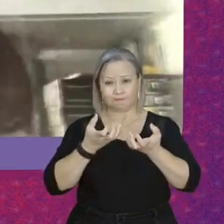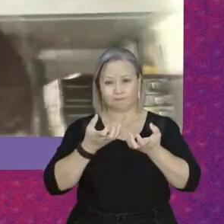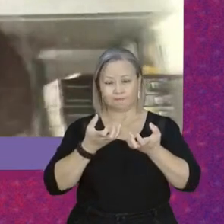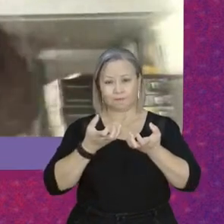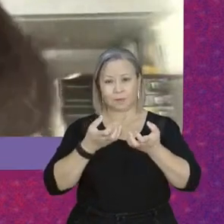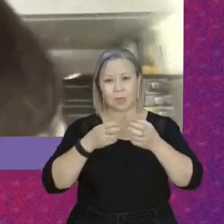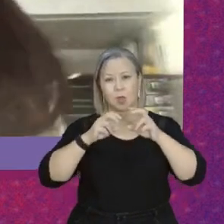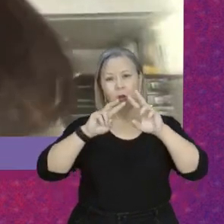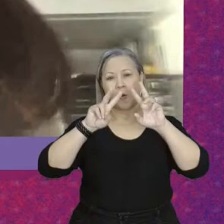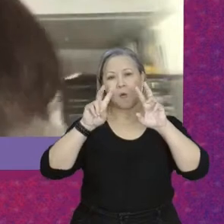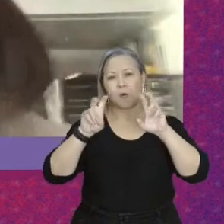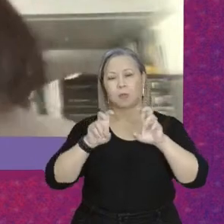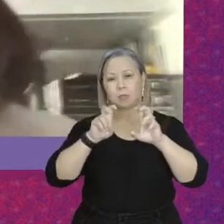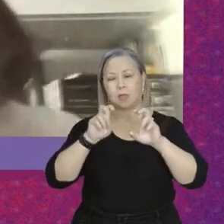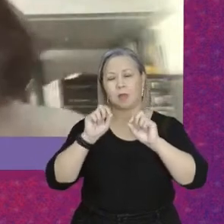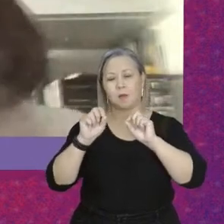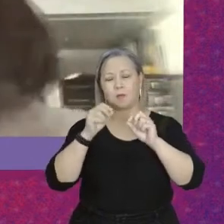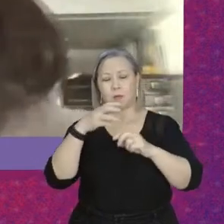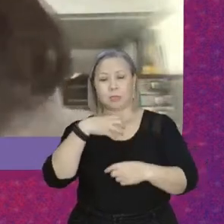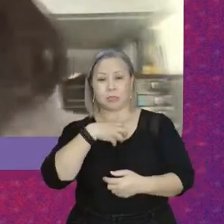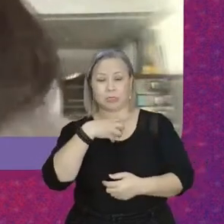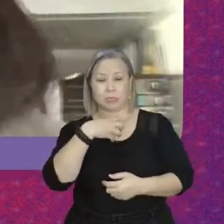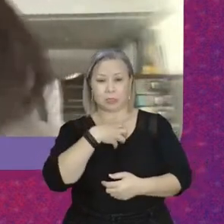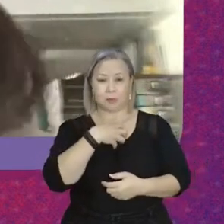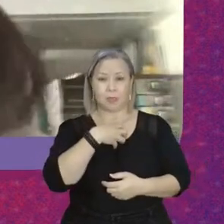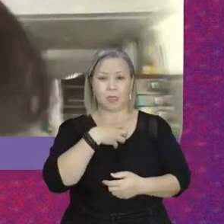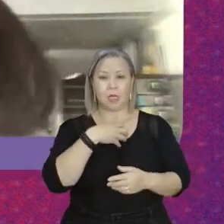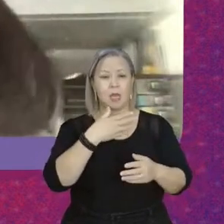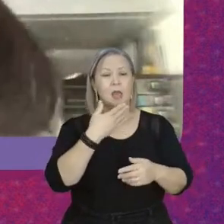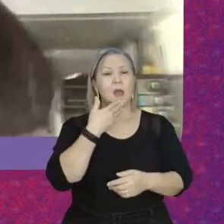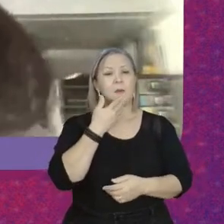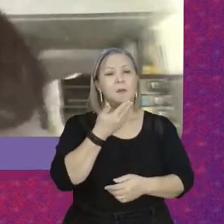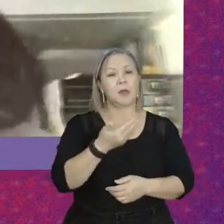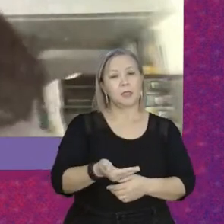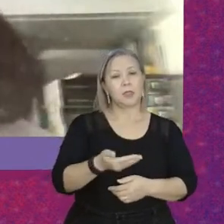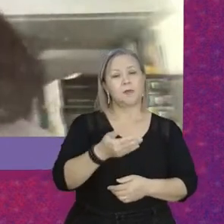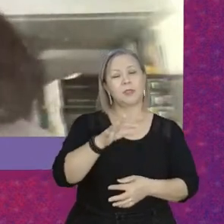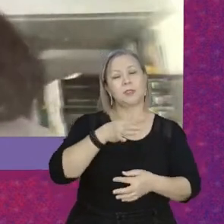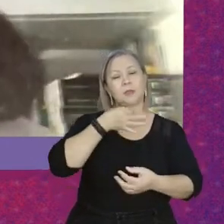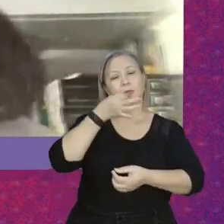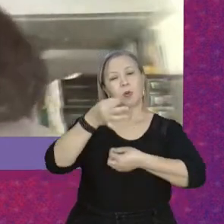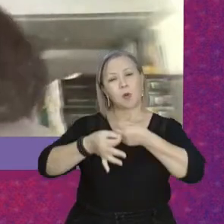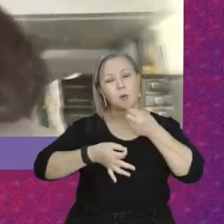considerando essa circunstância, pedir que vocês comentem